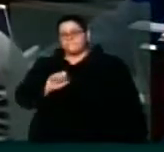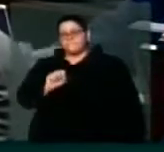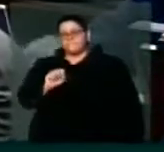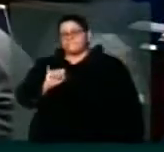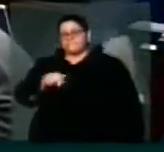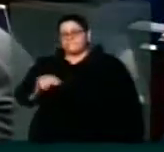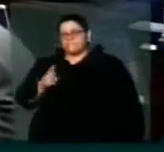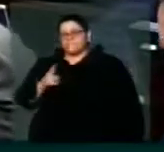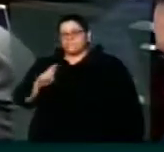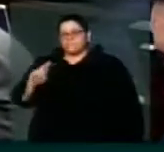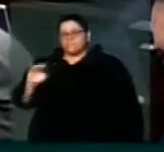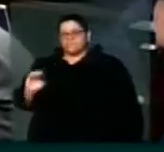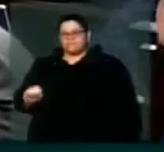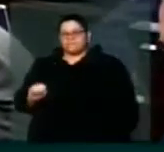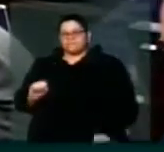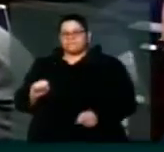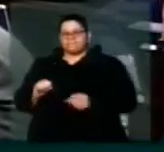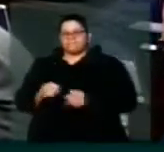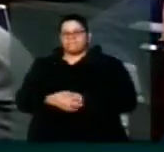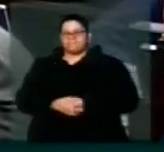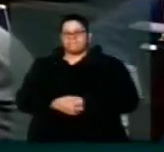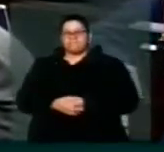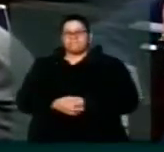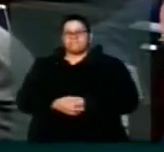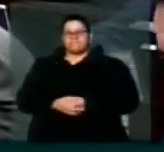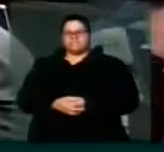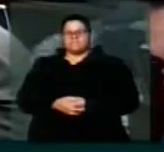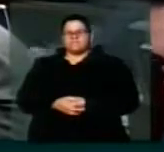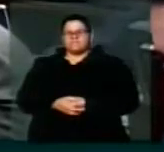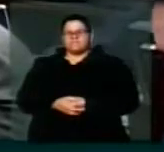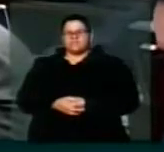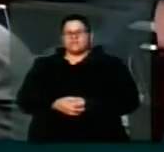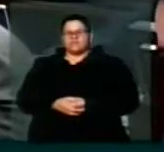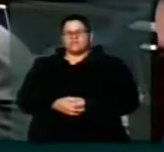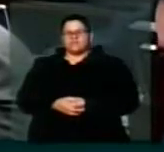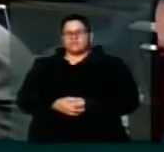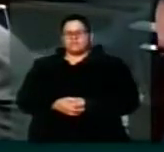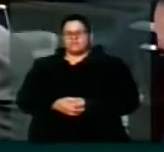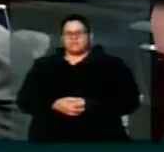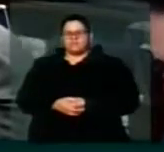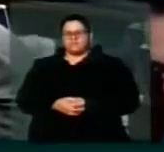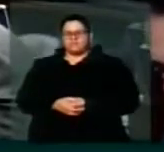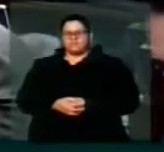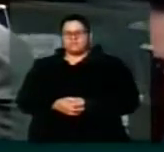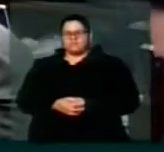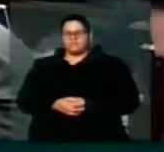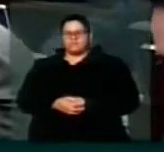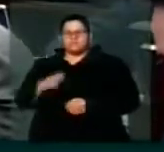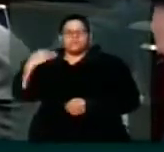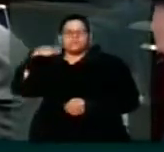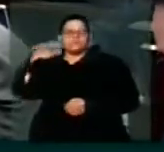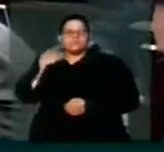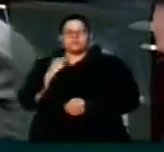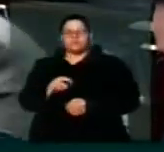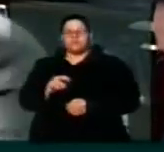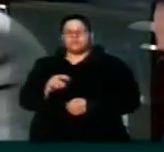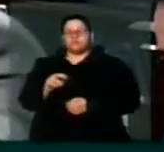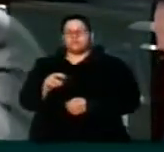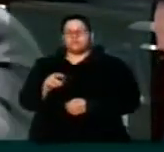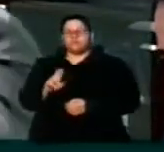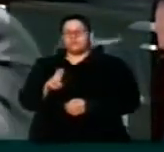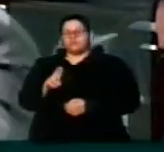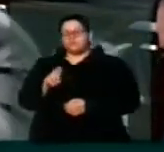foi buscar 10 mil reais, 10 mil no Banco Rural, já